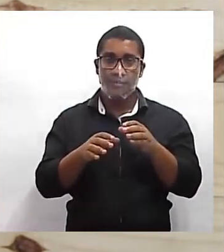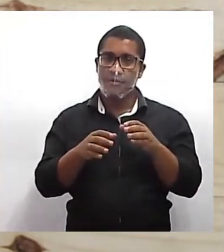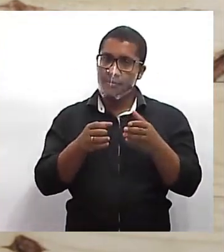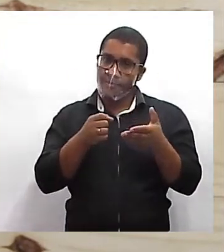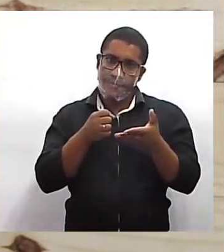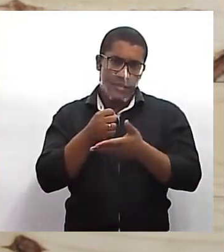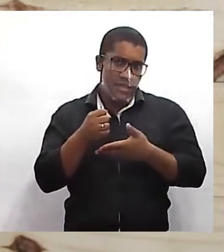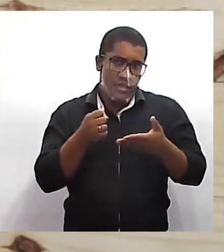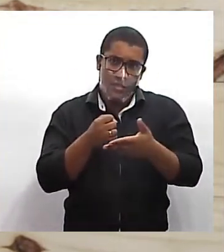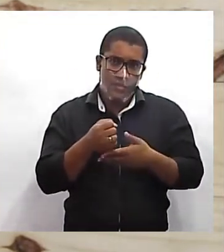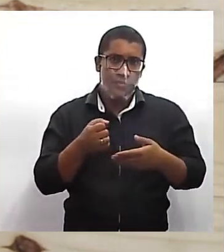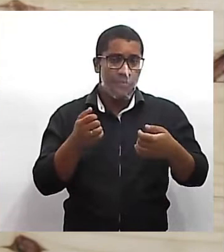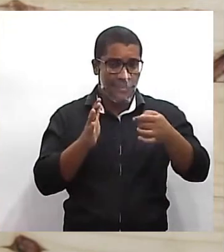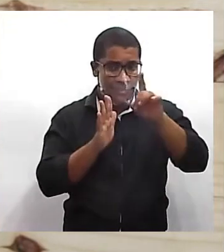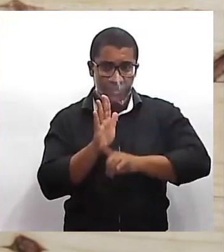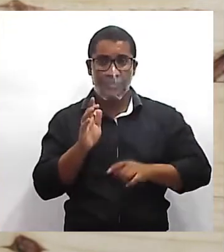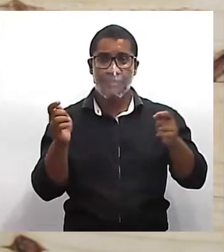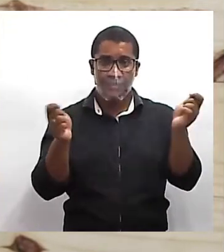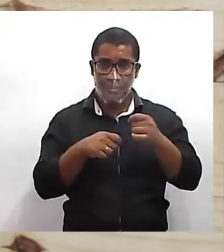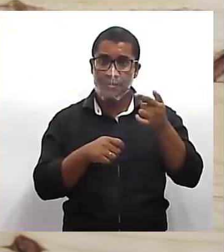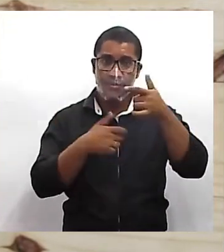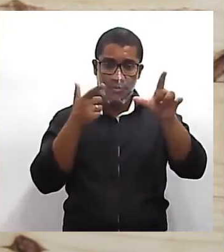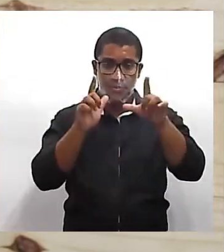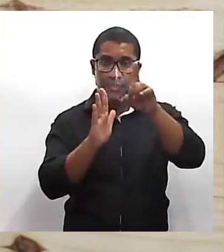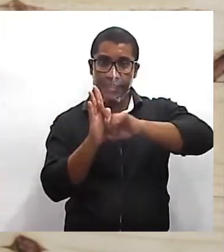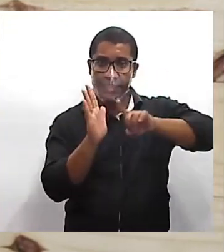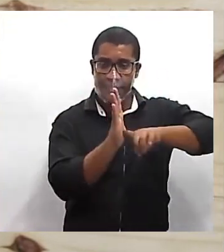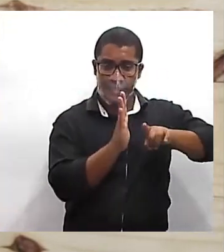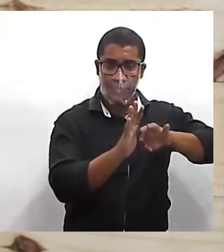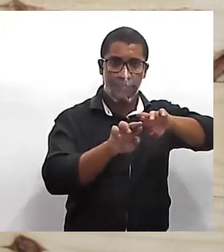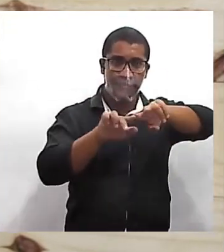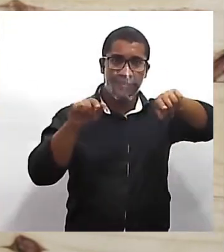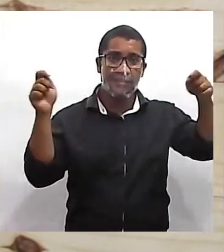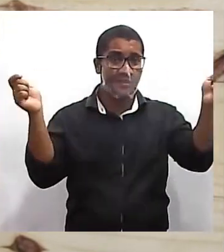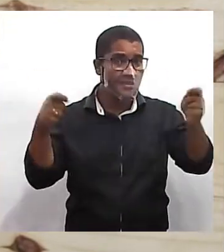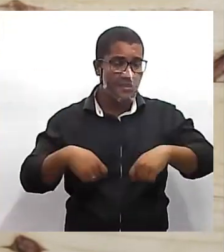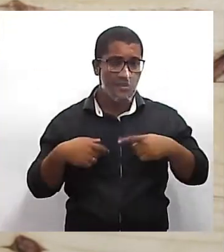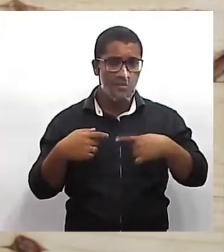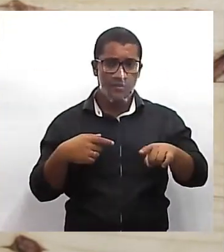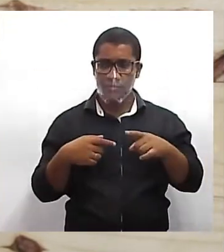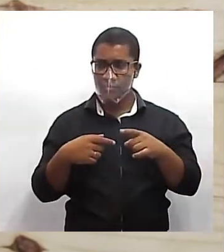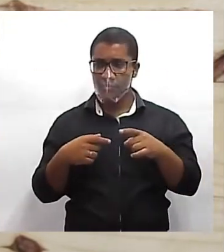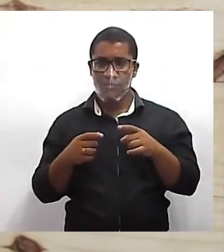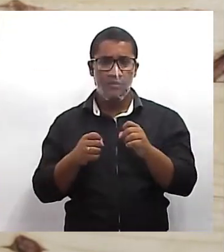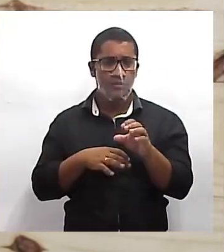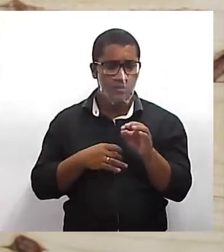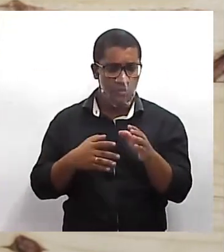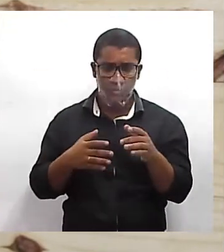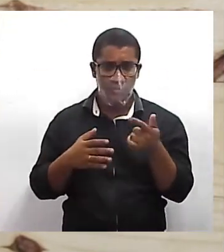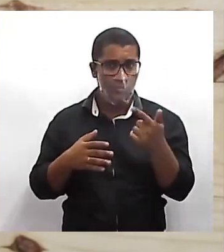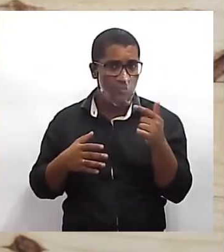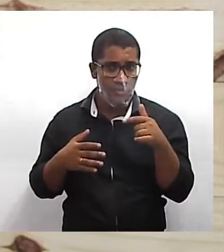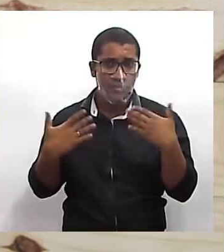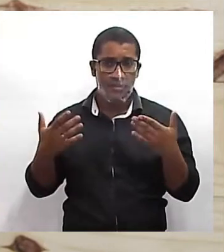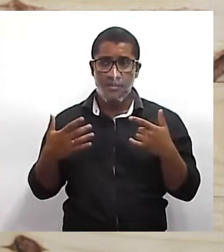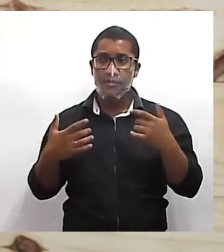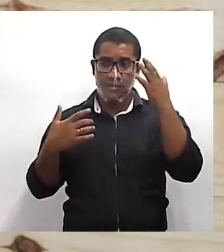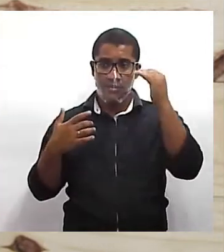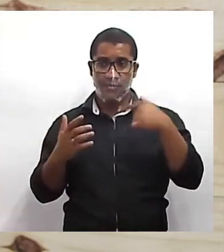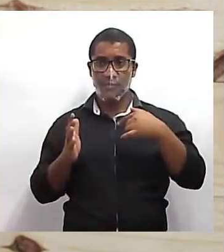direitos. Sem conhecimento ou sem acesso à informação, como posso saber que tenho direito à saúde e bem-estar?